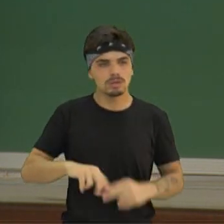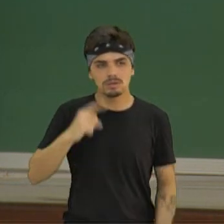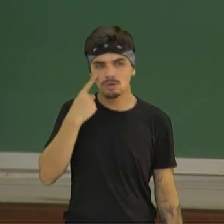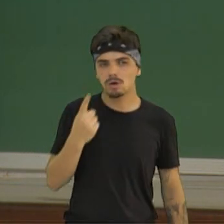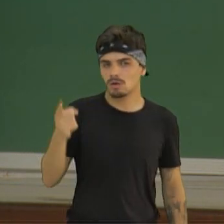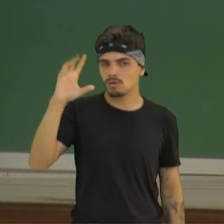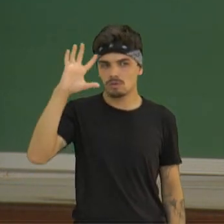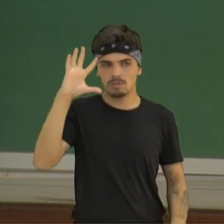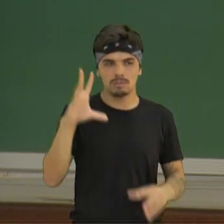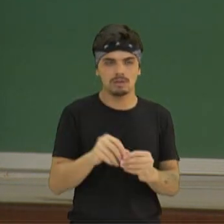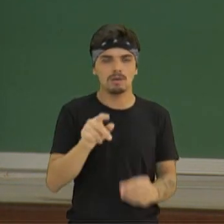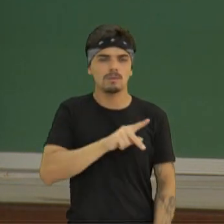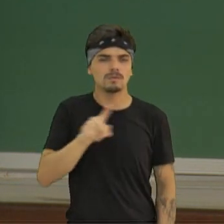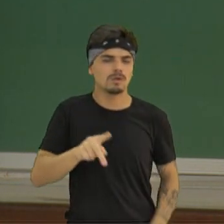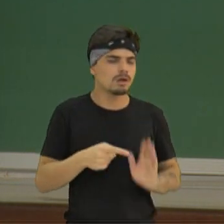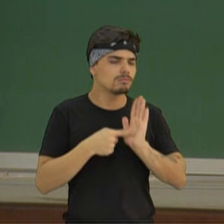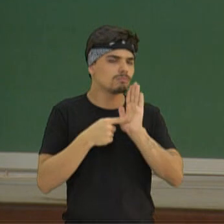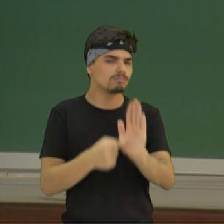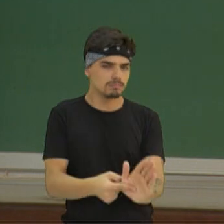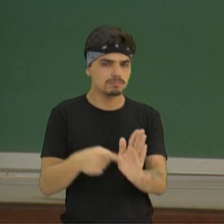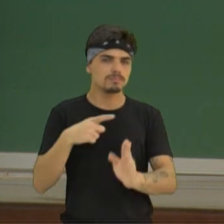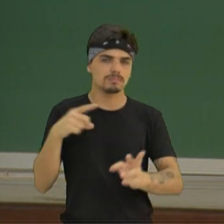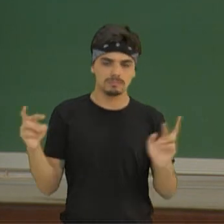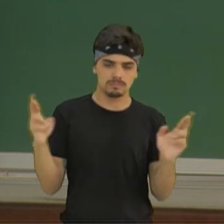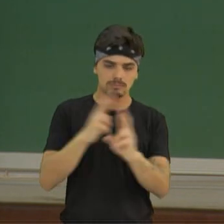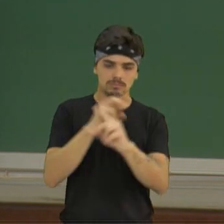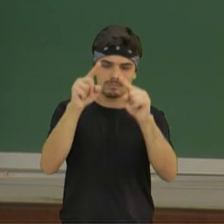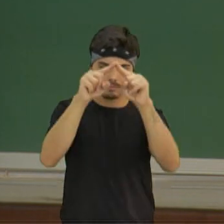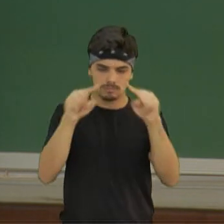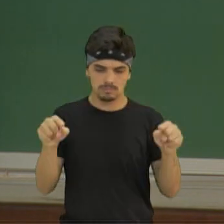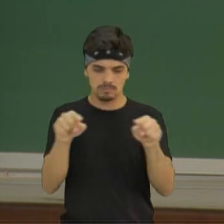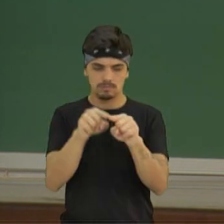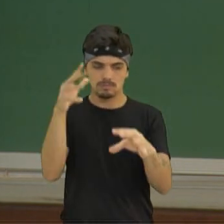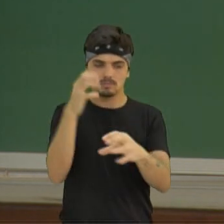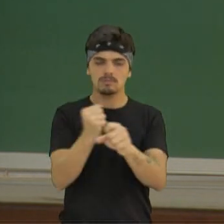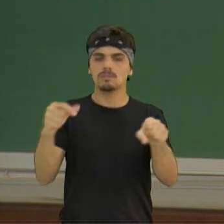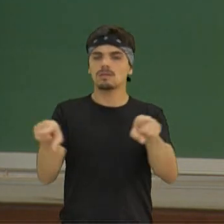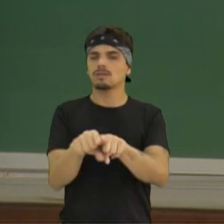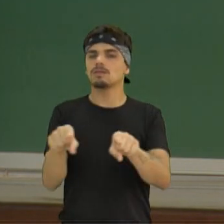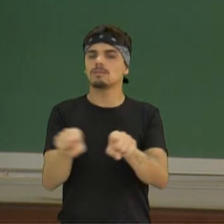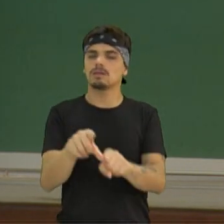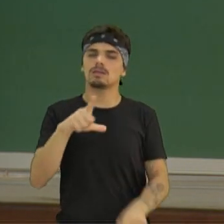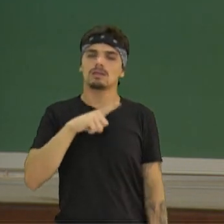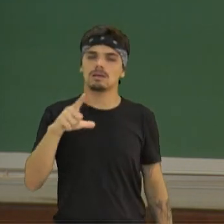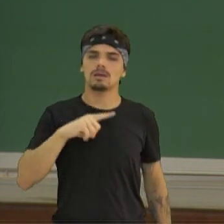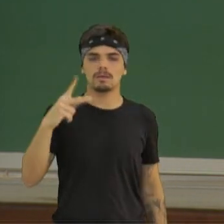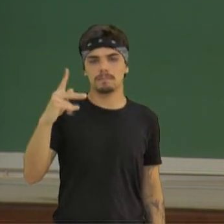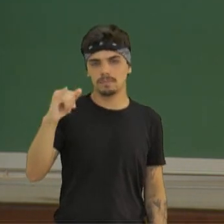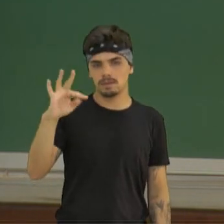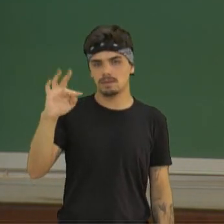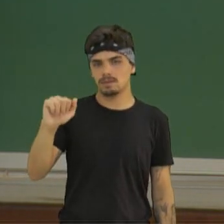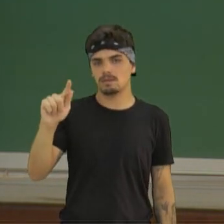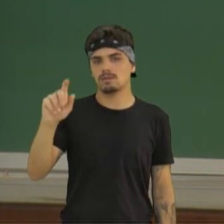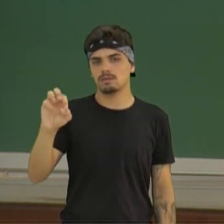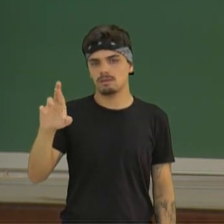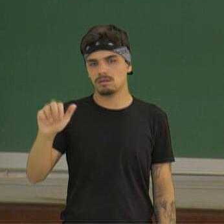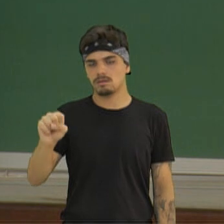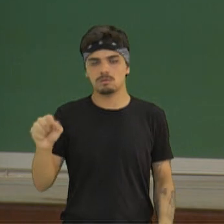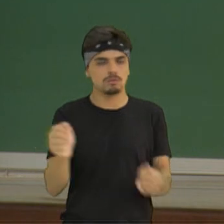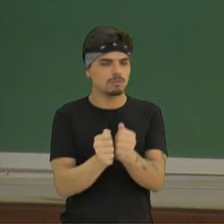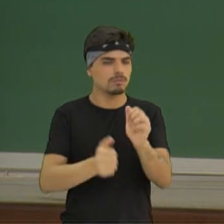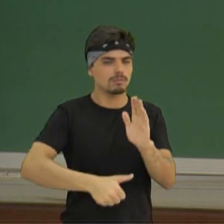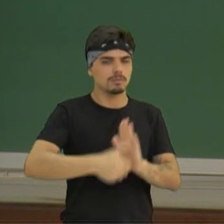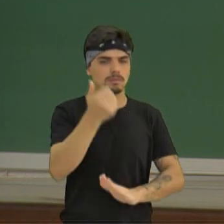acabou colocando a relação trigonométrica, tá? E o Teorema de Pitágoras com os catetos primeiro, para